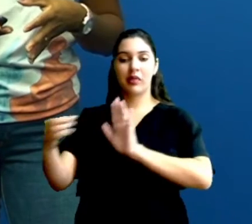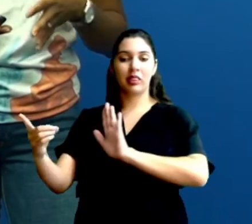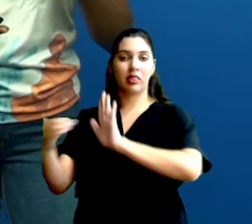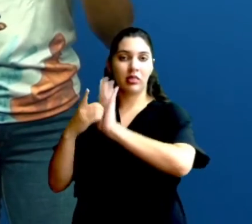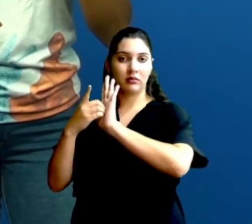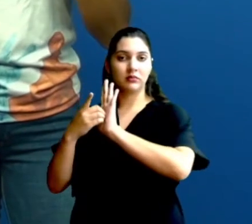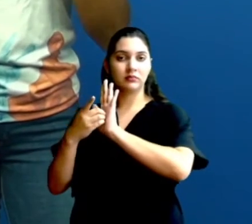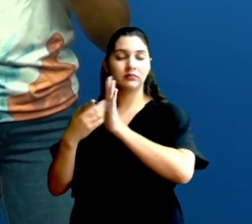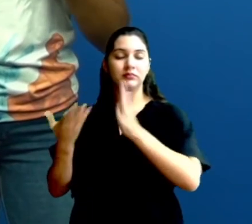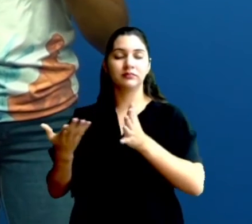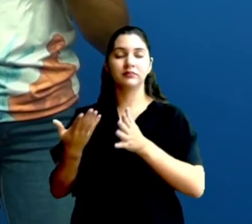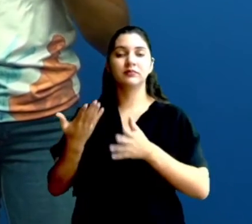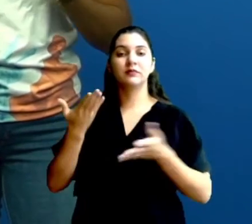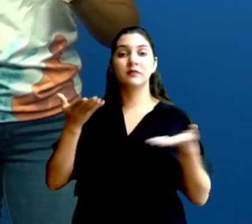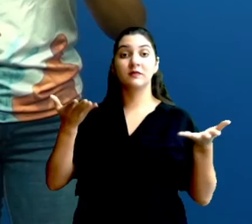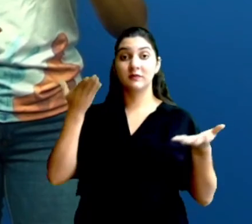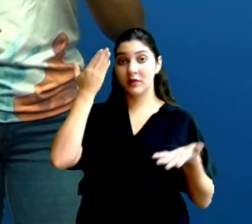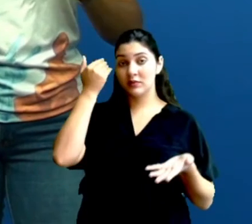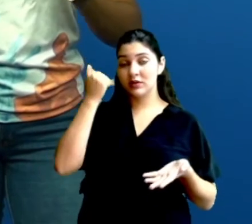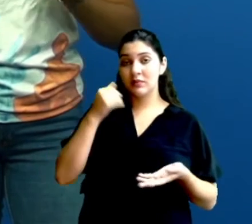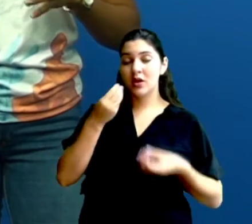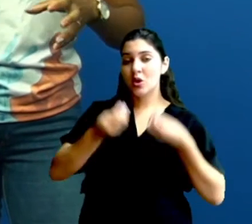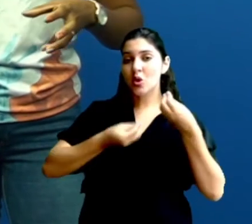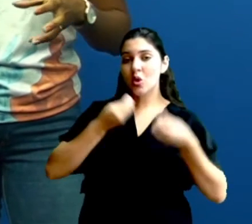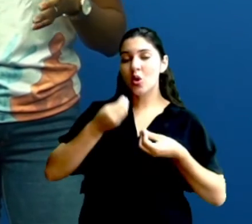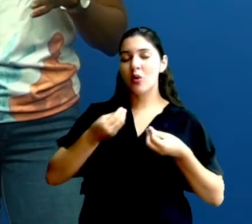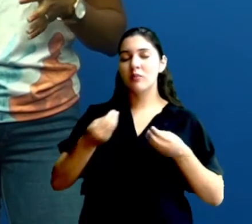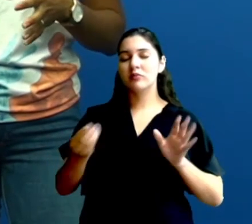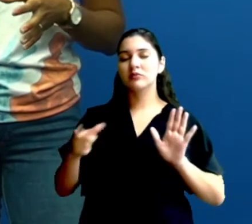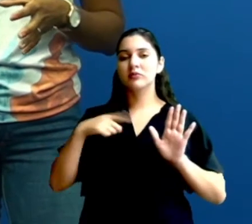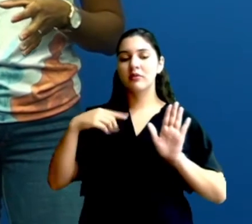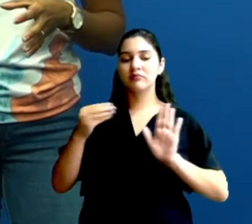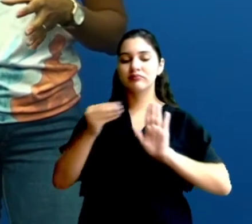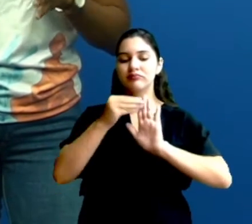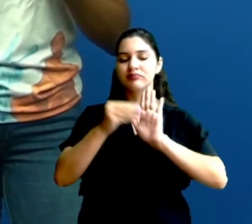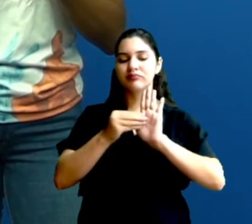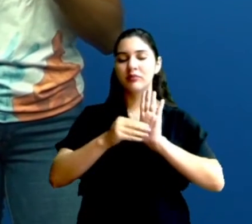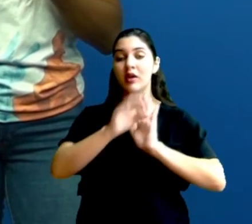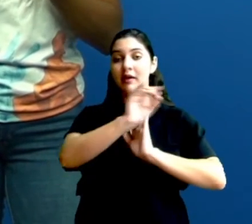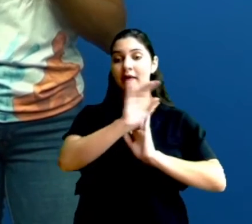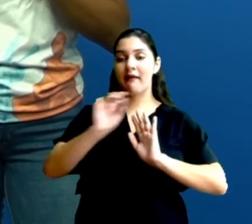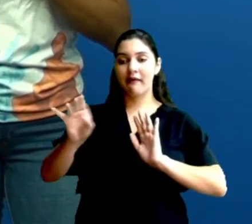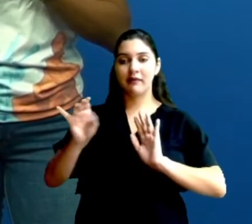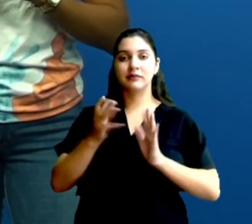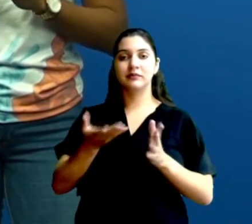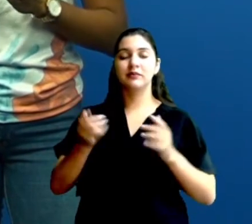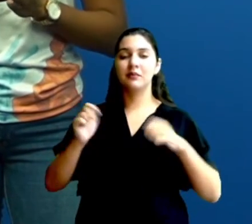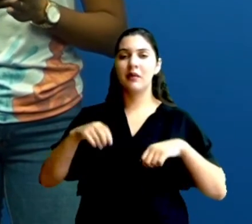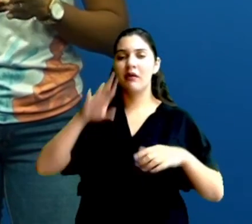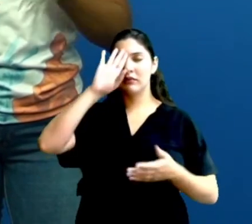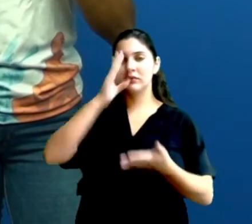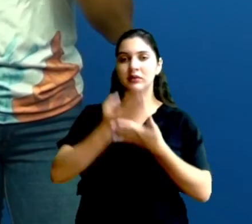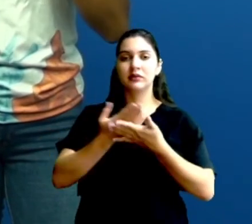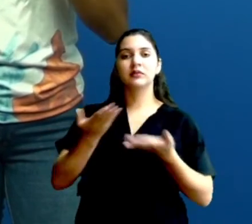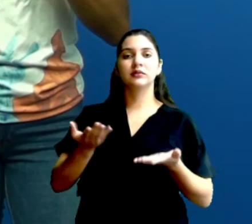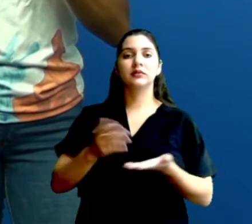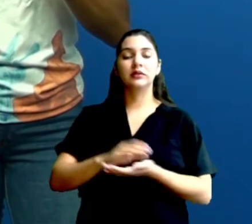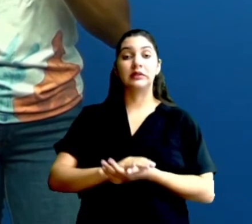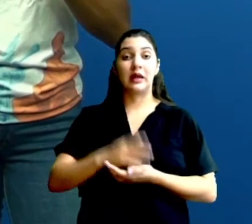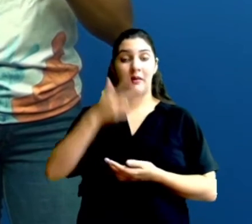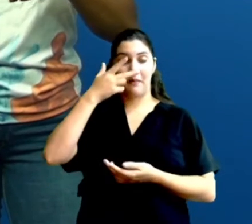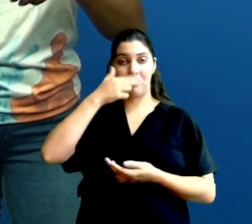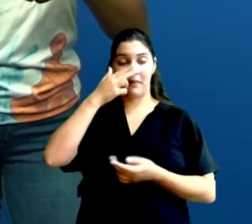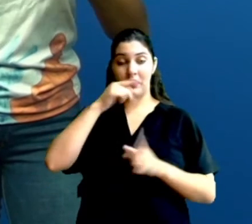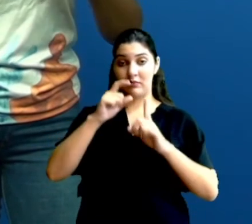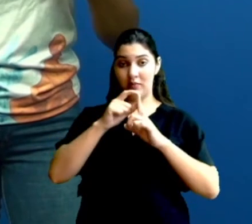denotação? Vamos saber como é que a gente coloca cada uma. E, gente, pode acreditar, a